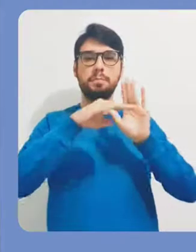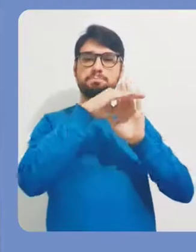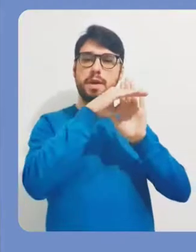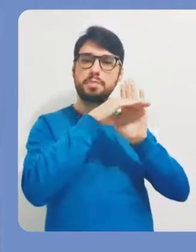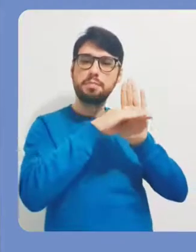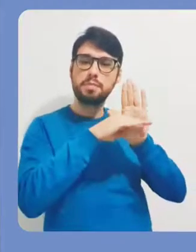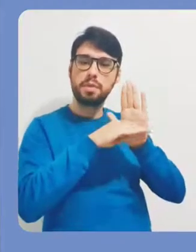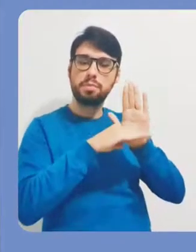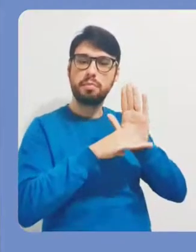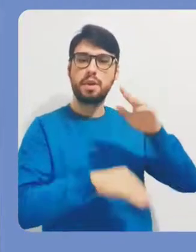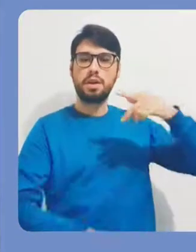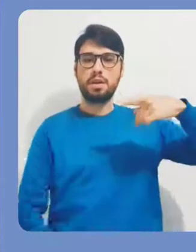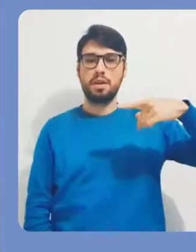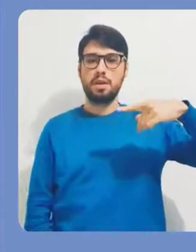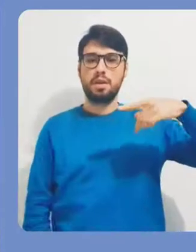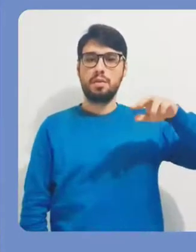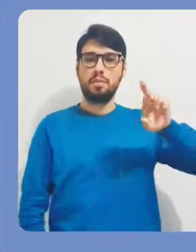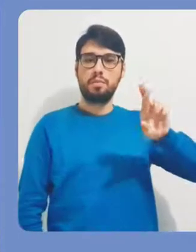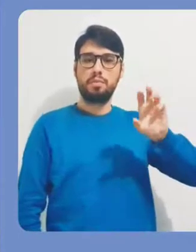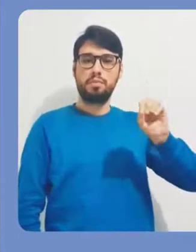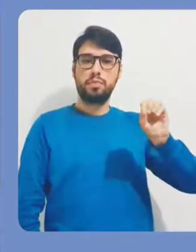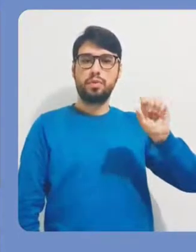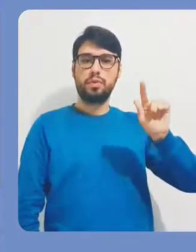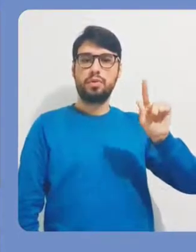ser a respeito à programação.